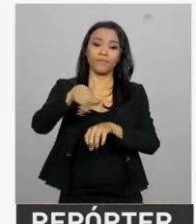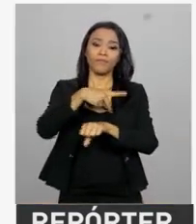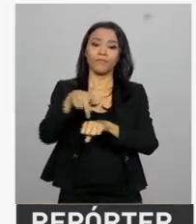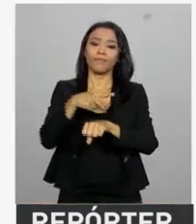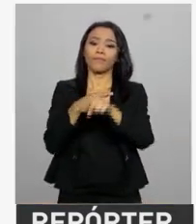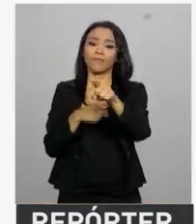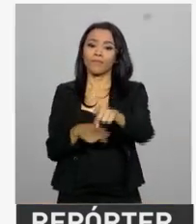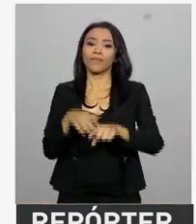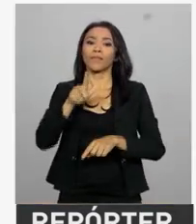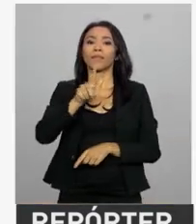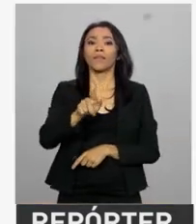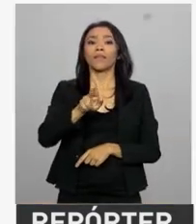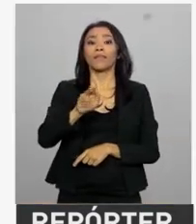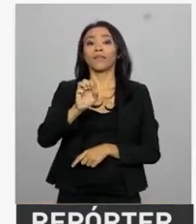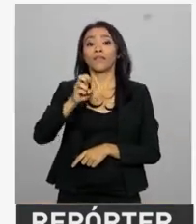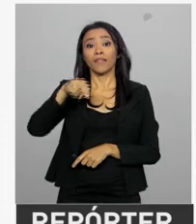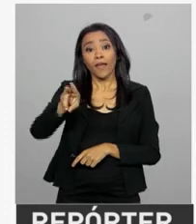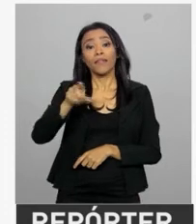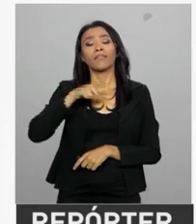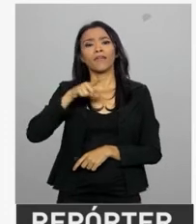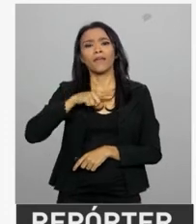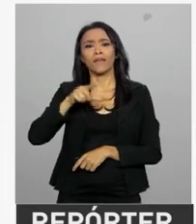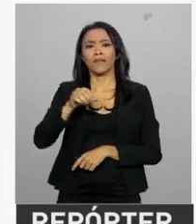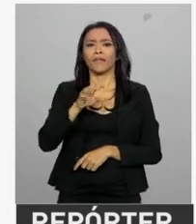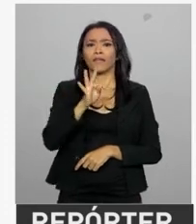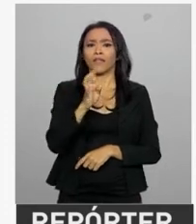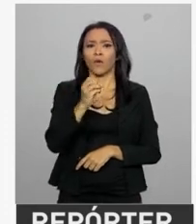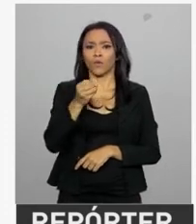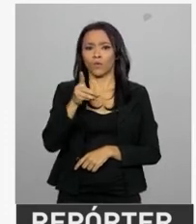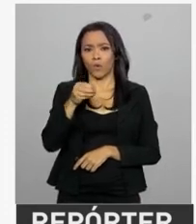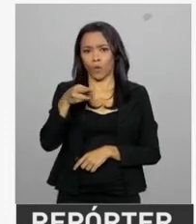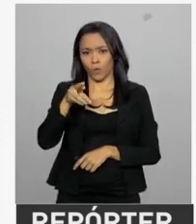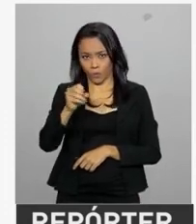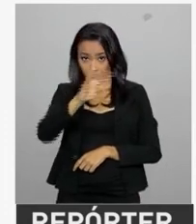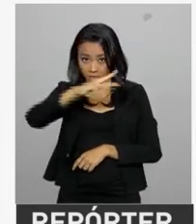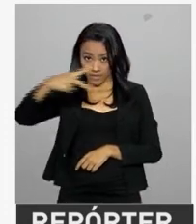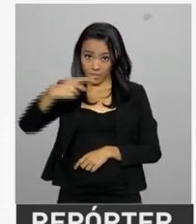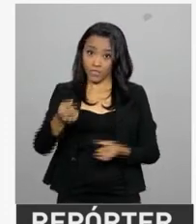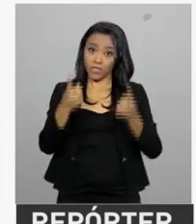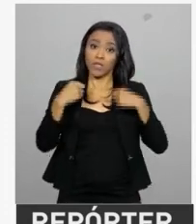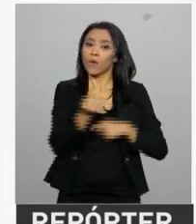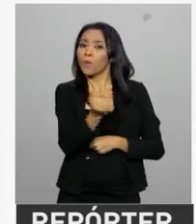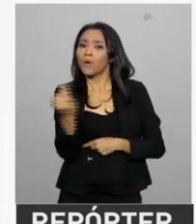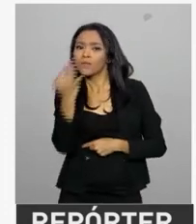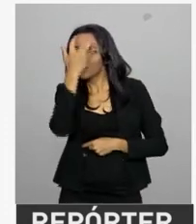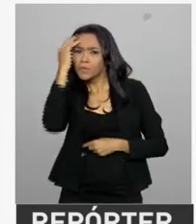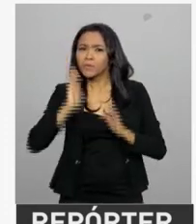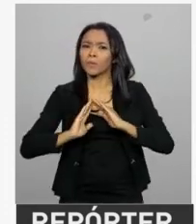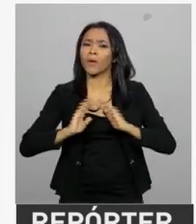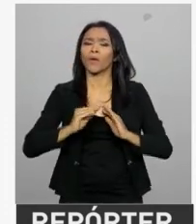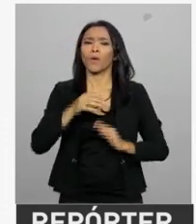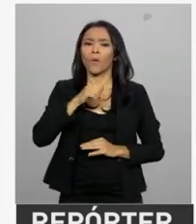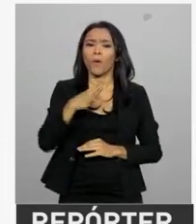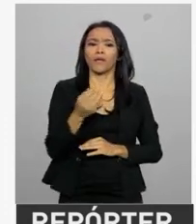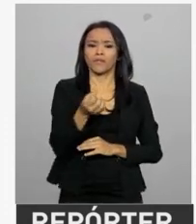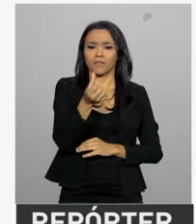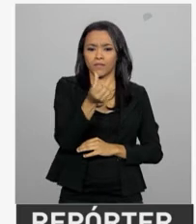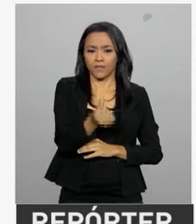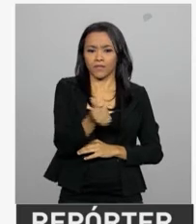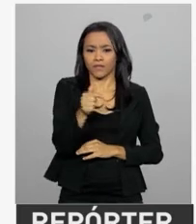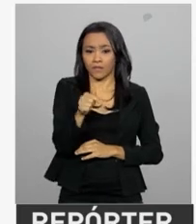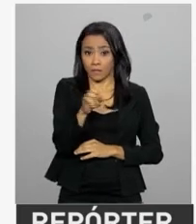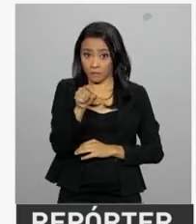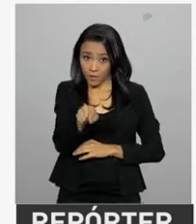África, Guiné Equatorial tem como presidente Teodoro Obiang. A população do país é de quase 760 mil